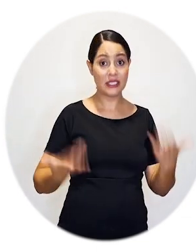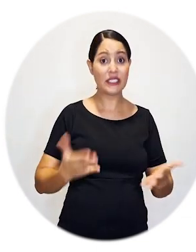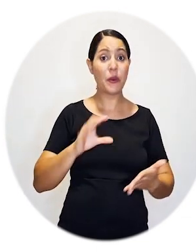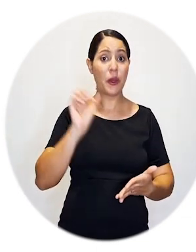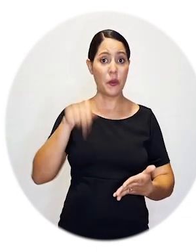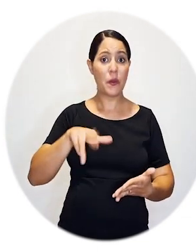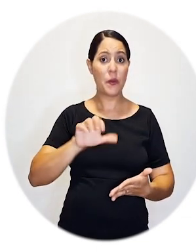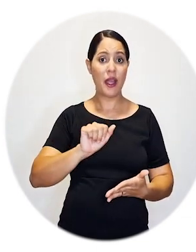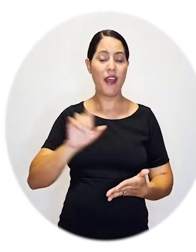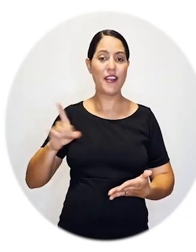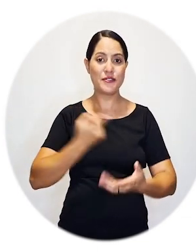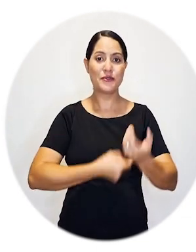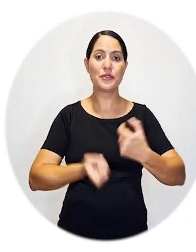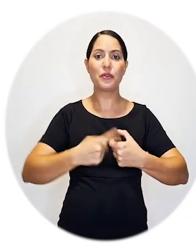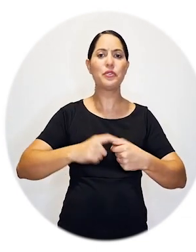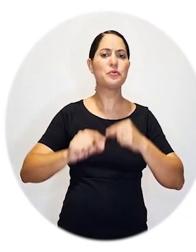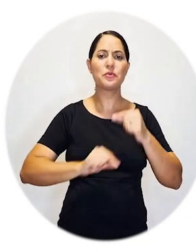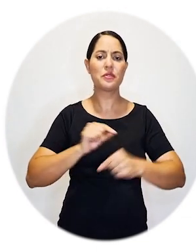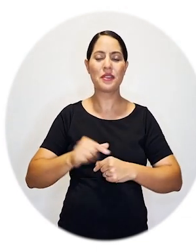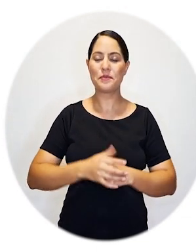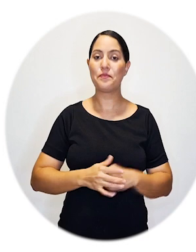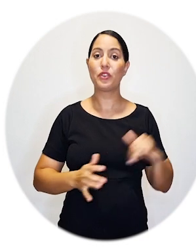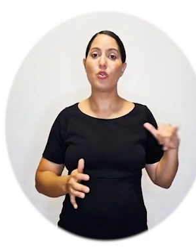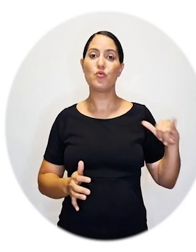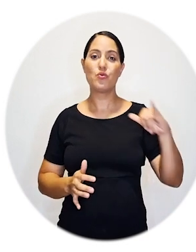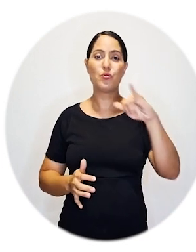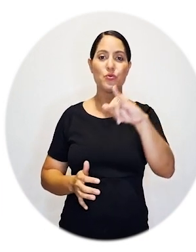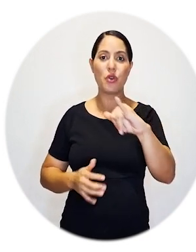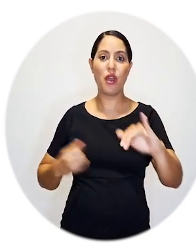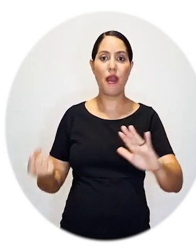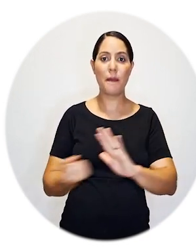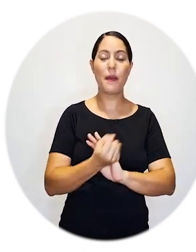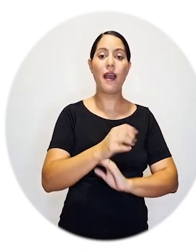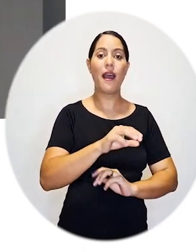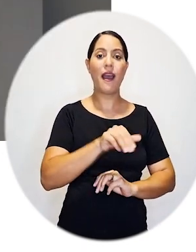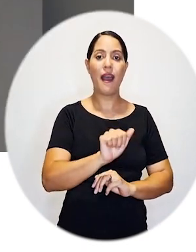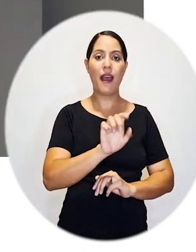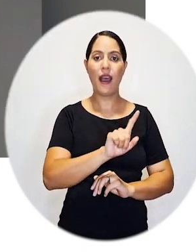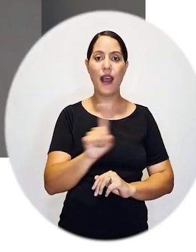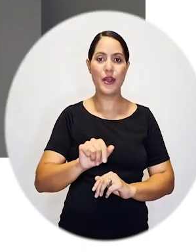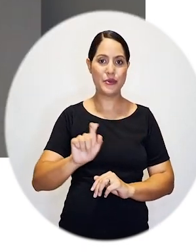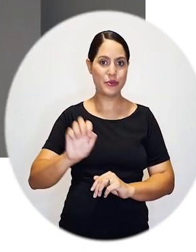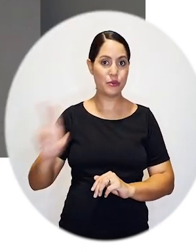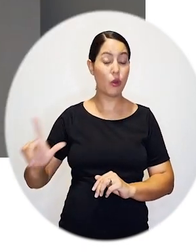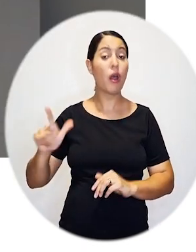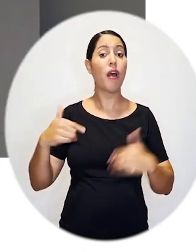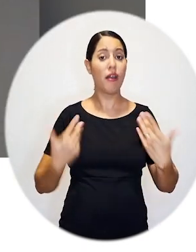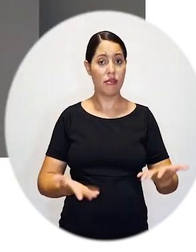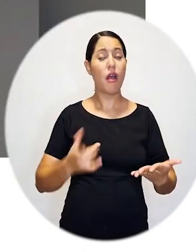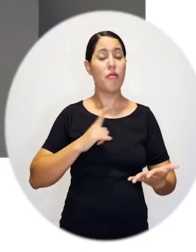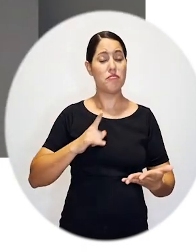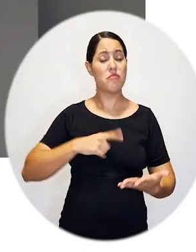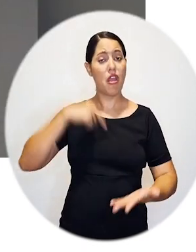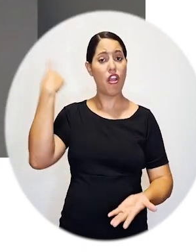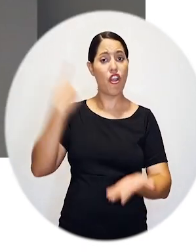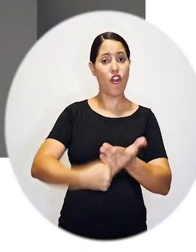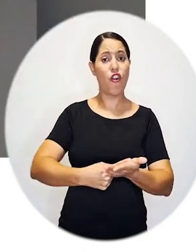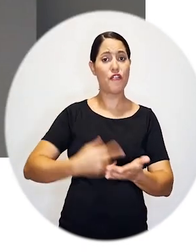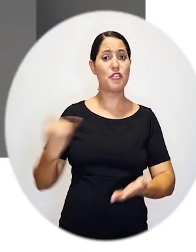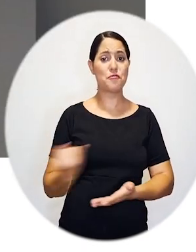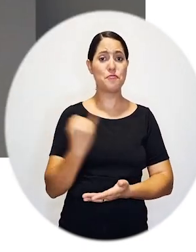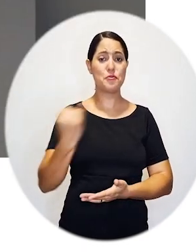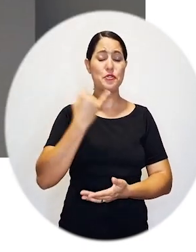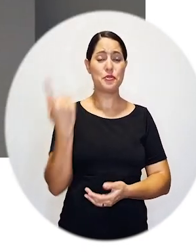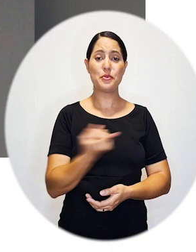advogadas e advogados, a CONCAD anunciou o convênio com a Azul Linhas Aéreas. Segundo Beto Simonetti, abre aspas, este